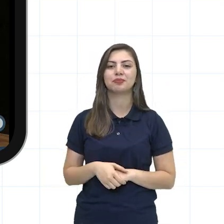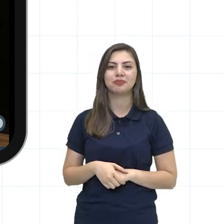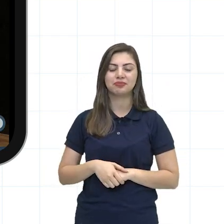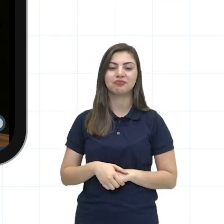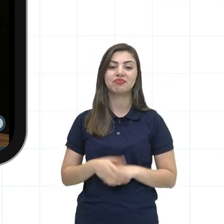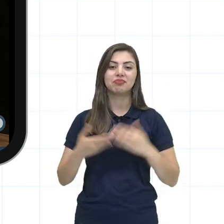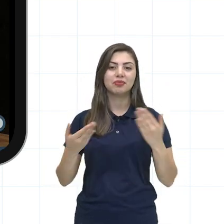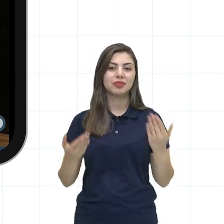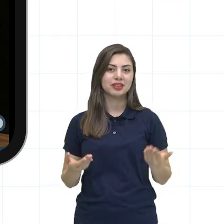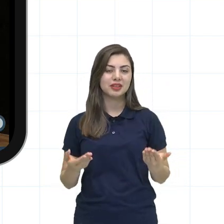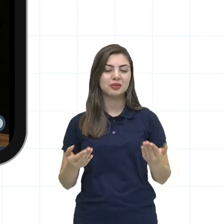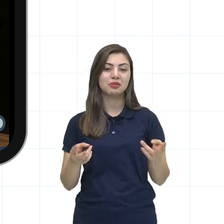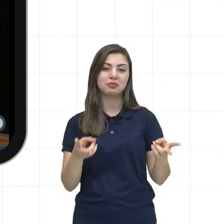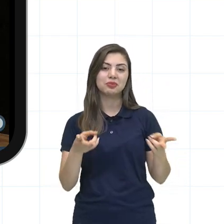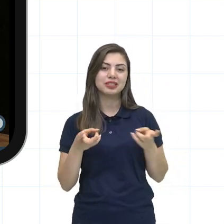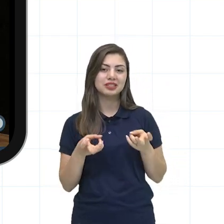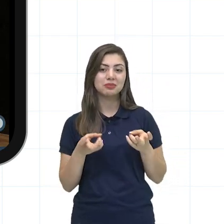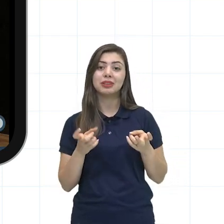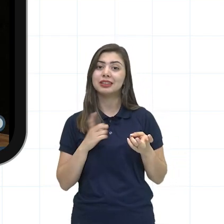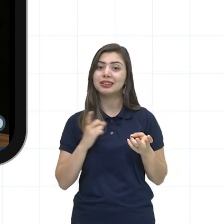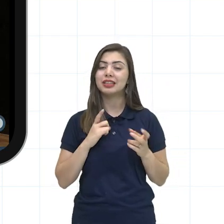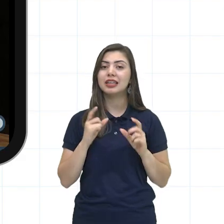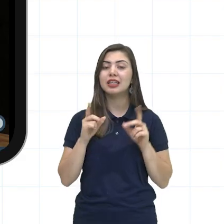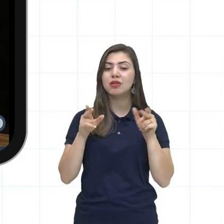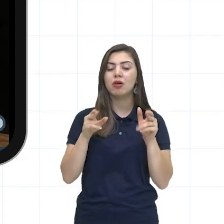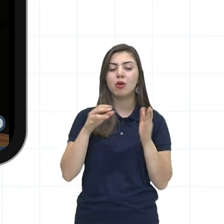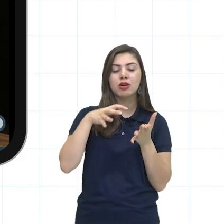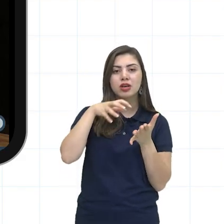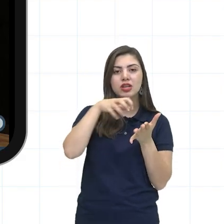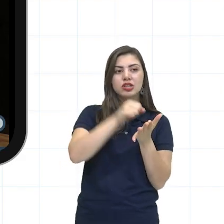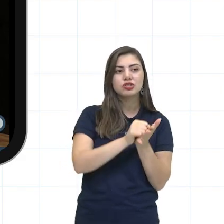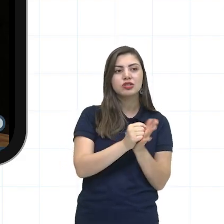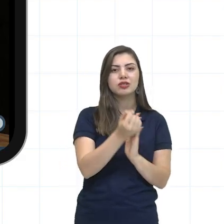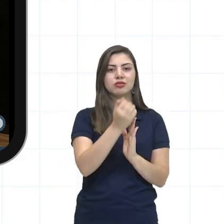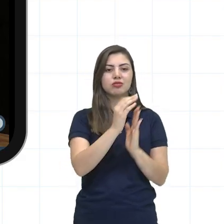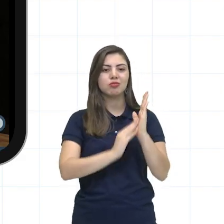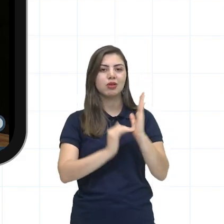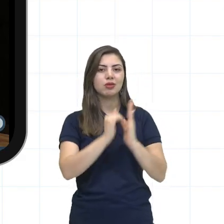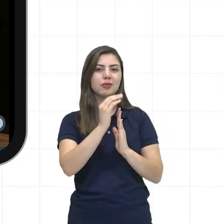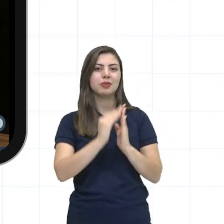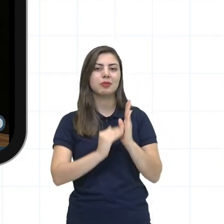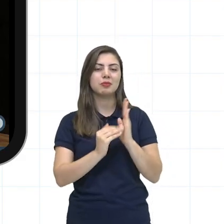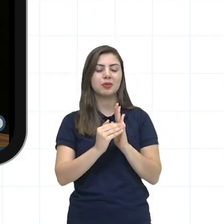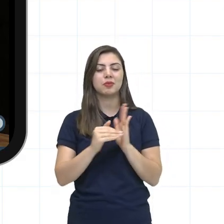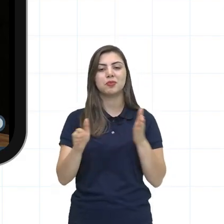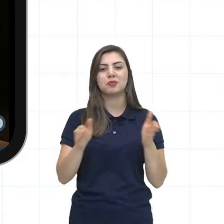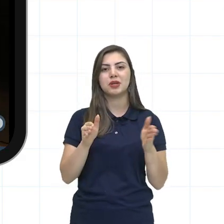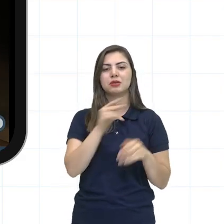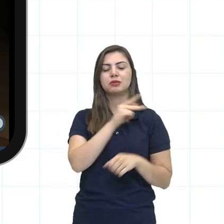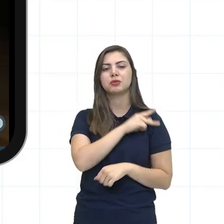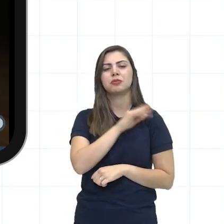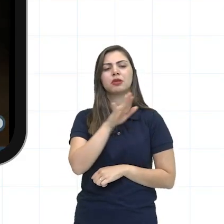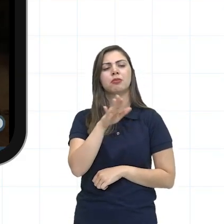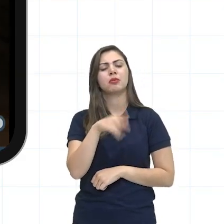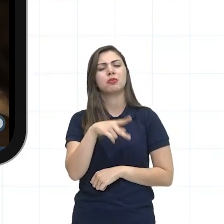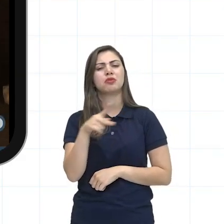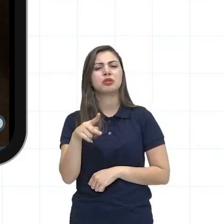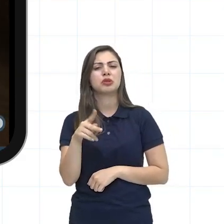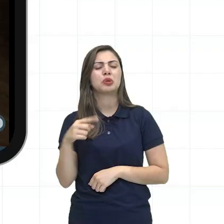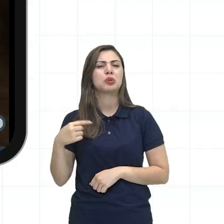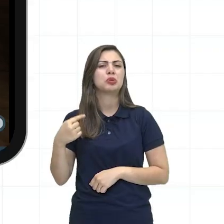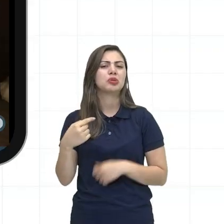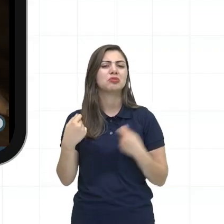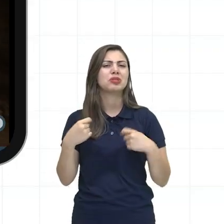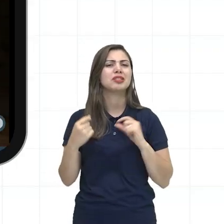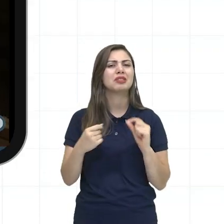elas acreditavam que eram cenas de situações que já tinham acontecido, mas muitos pesquisadores